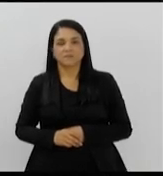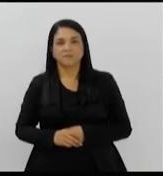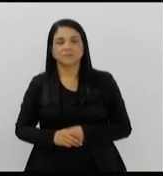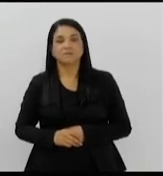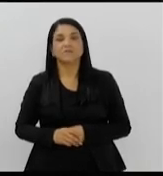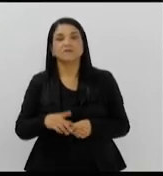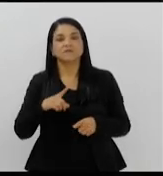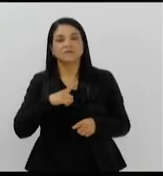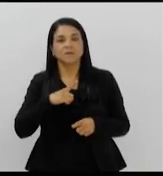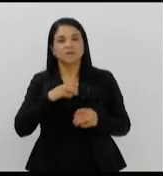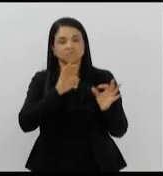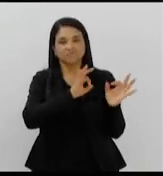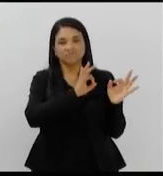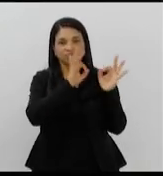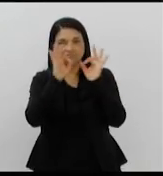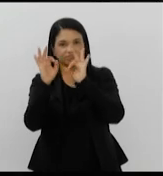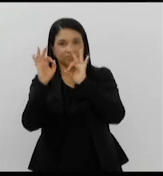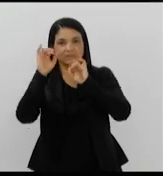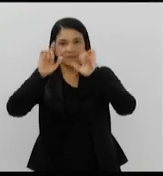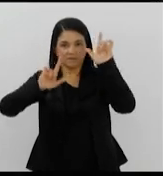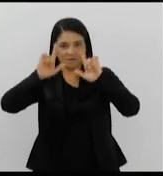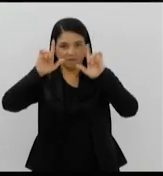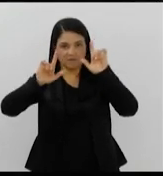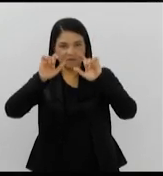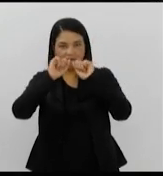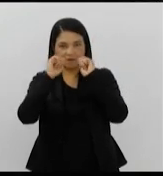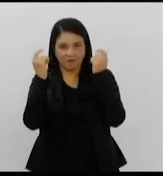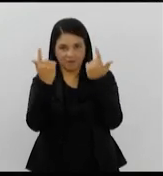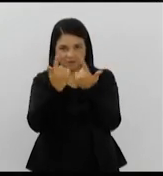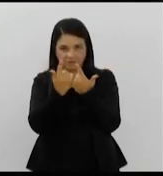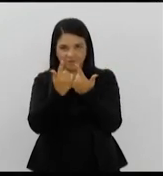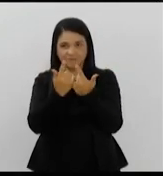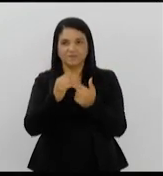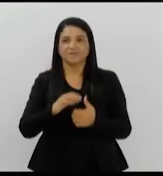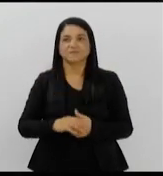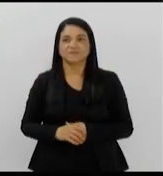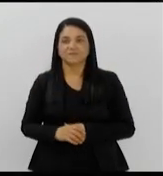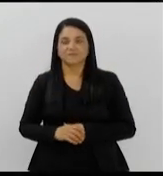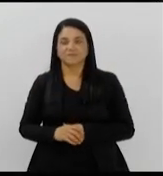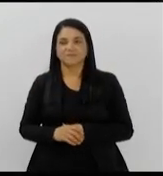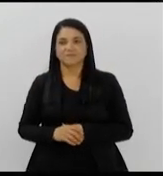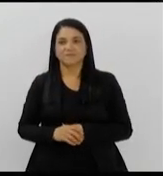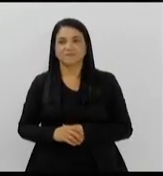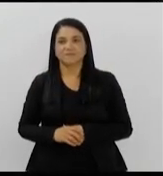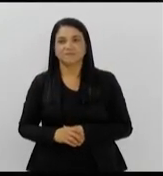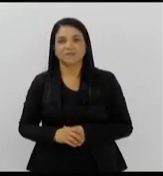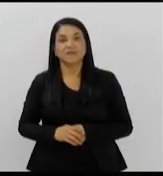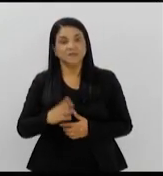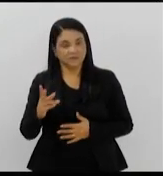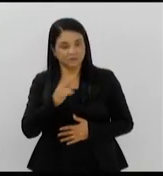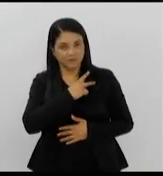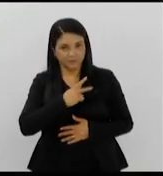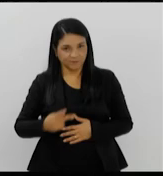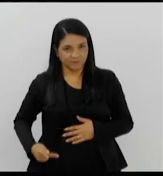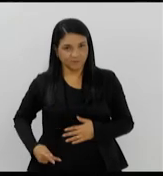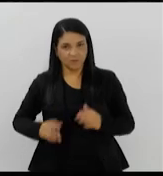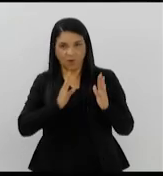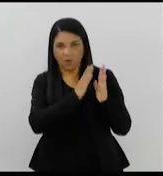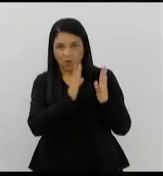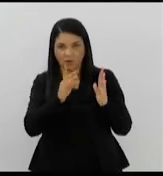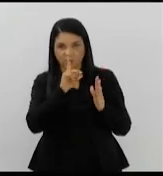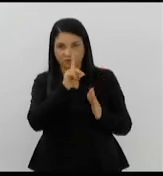senhoras e senhores telespectadores da TV Alerge. Senhora Presidente, na ordem do dia,